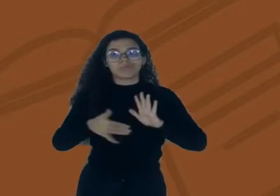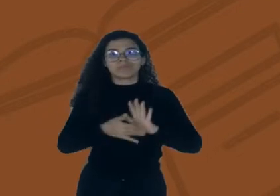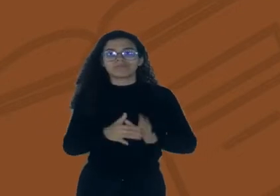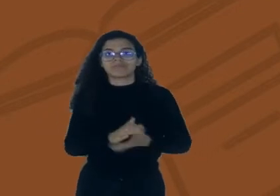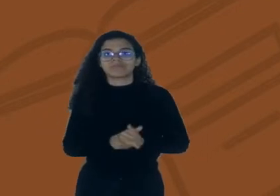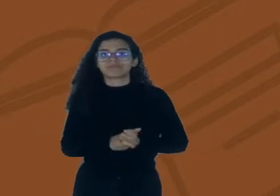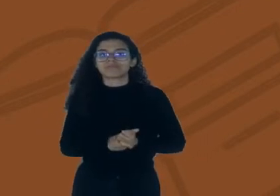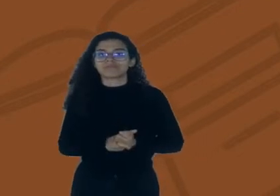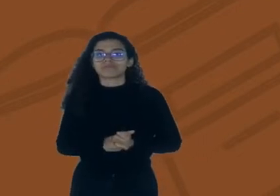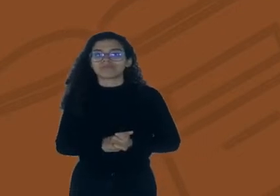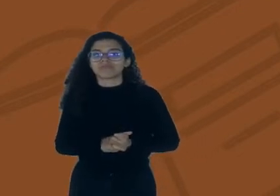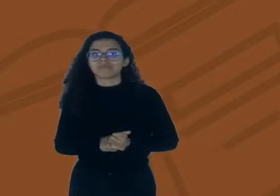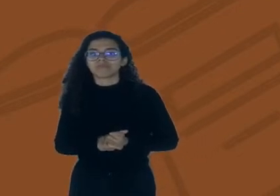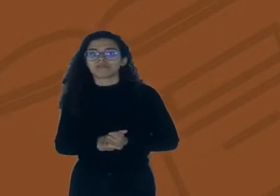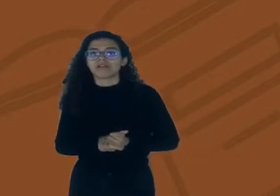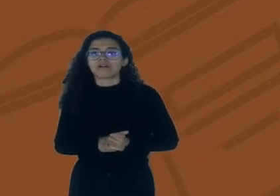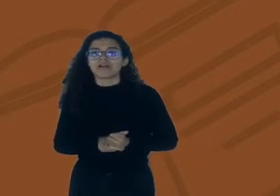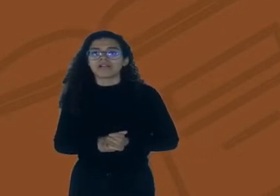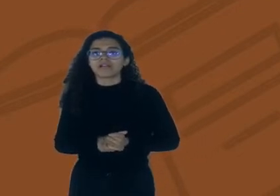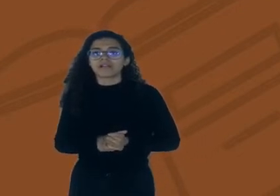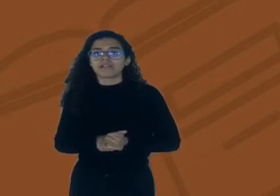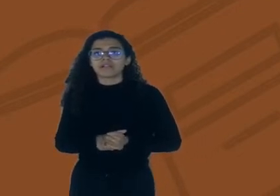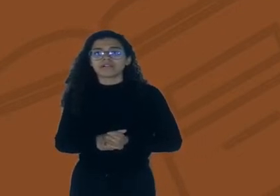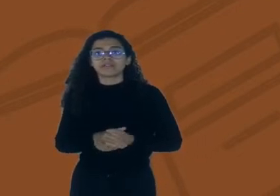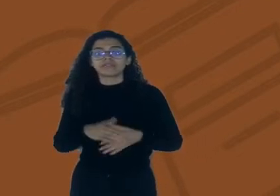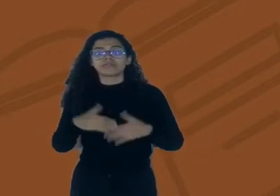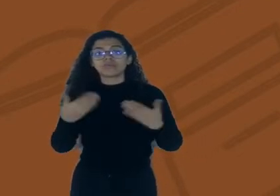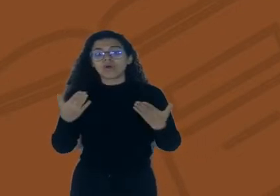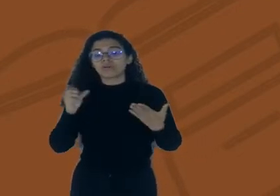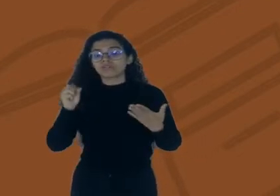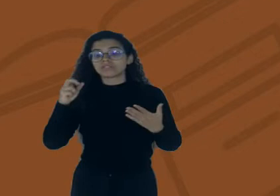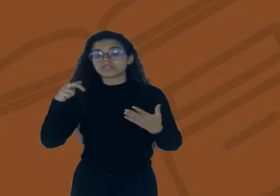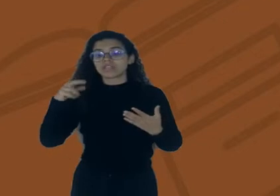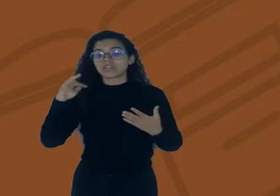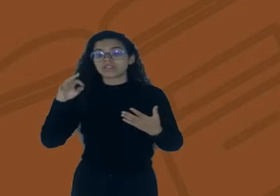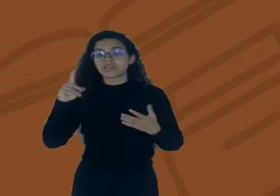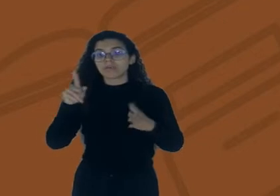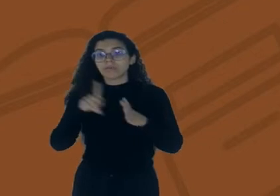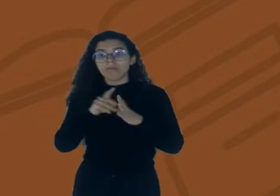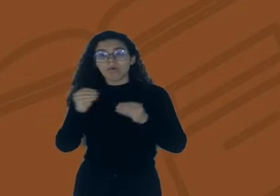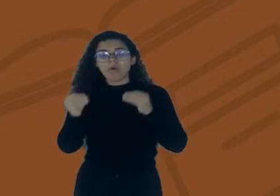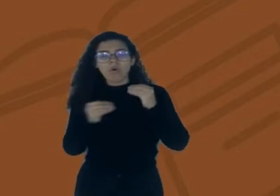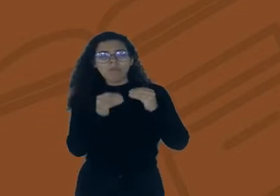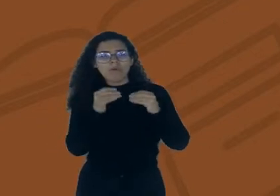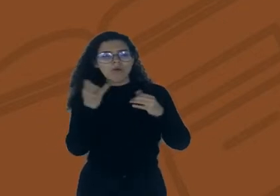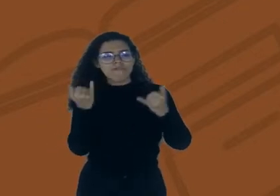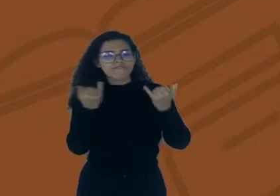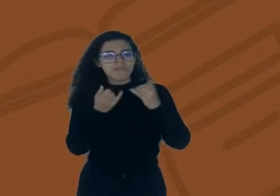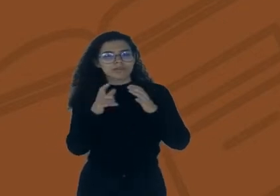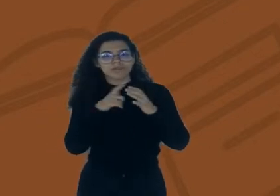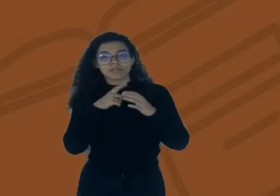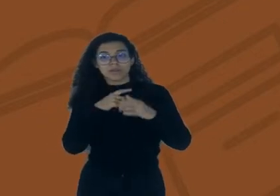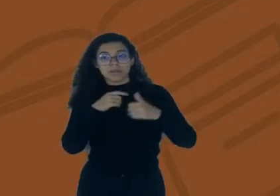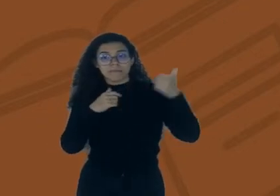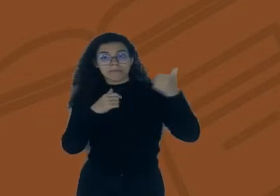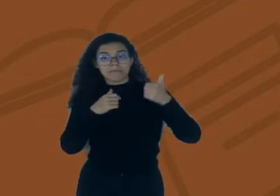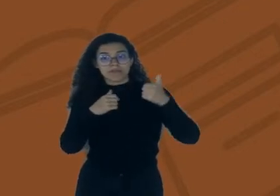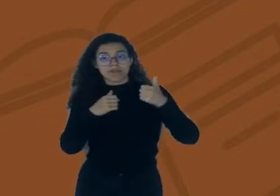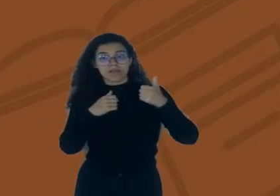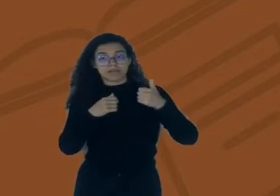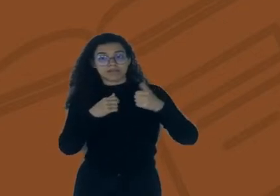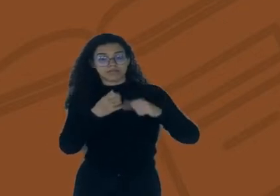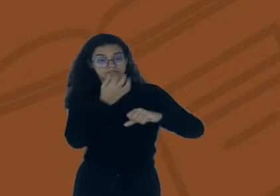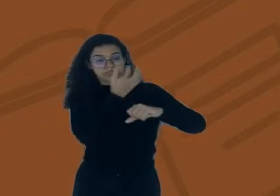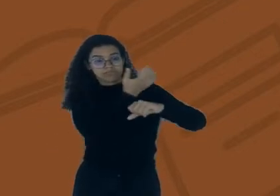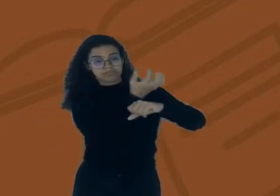do percurso dessa informação do estímulo? O sentido é, grava bem, primeiramente dendritos,